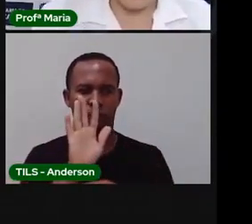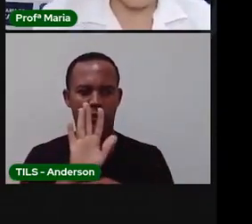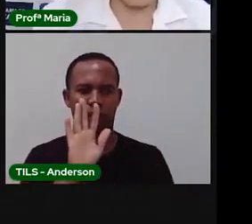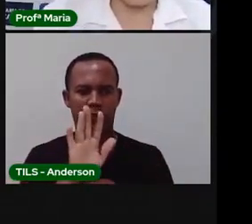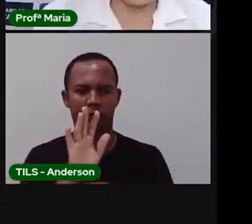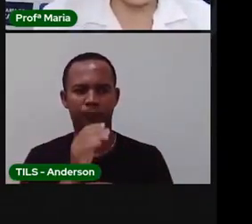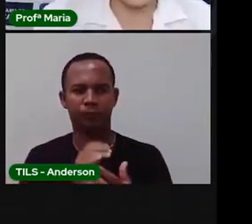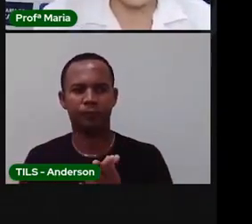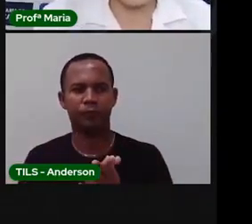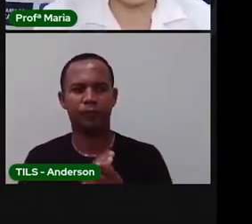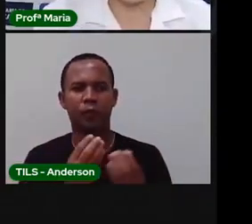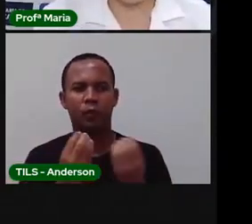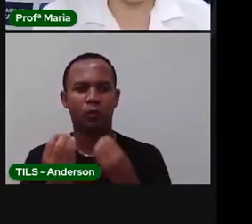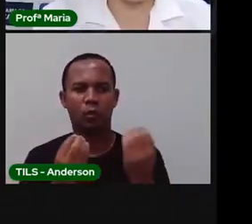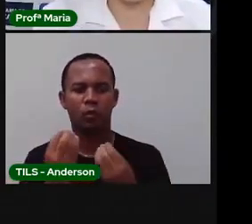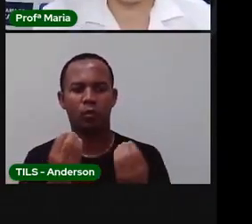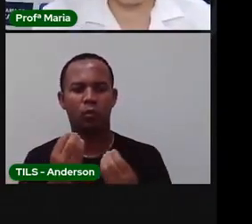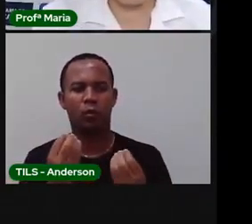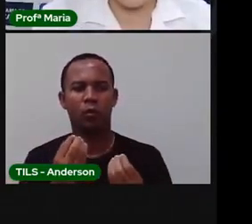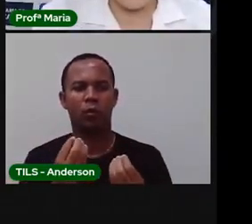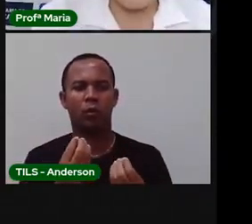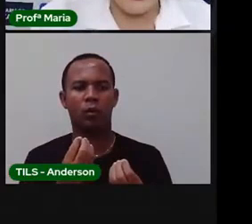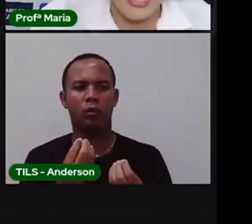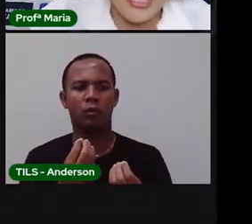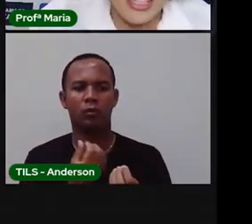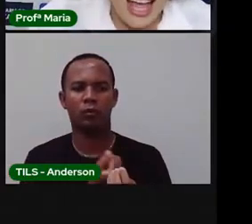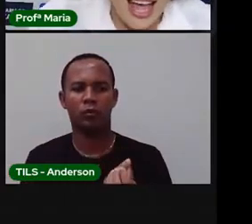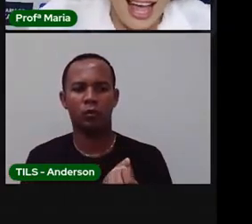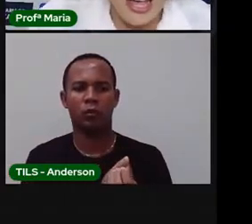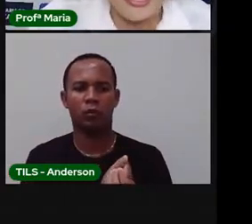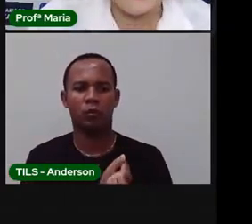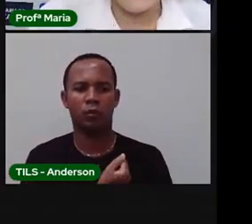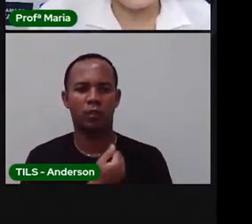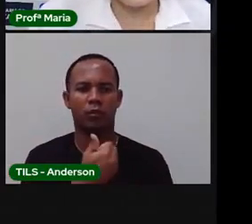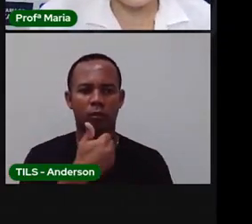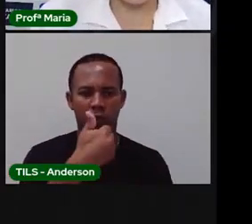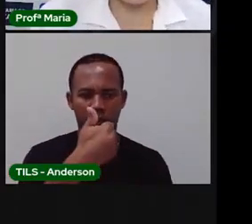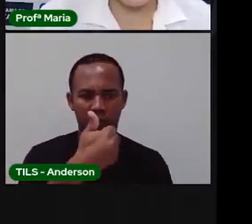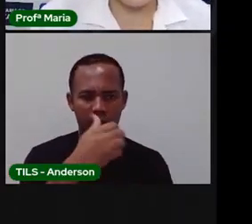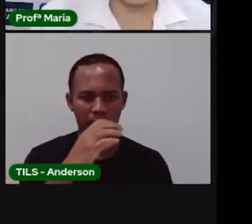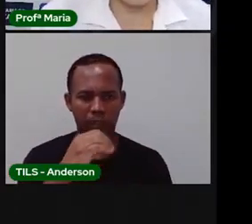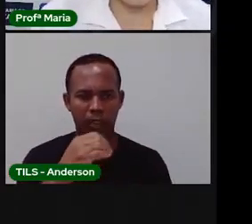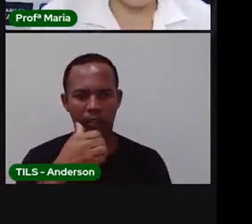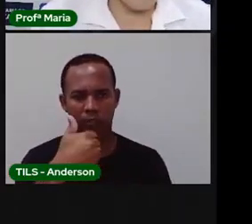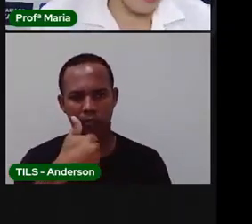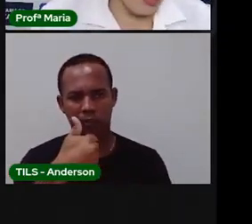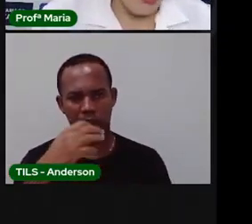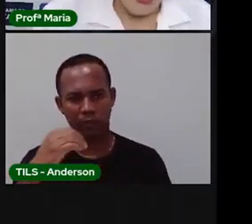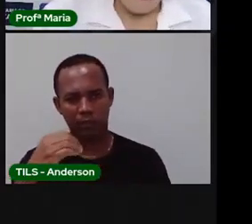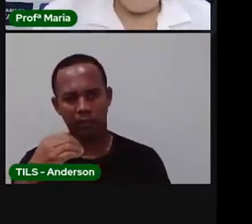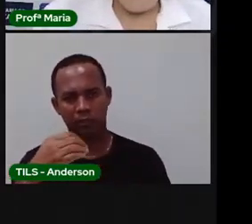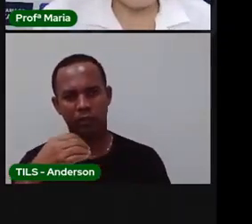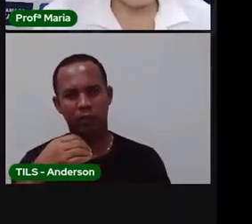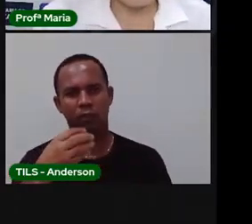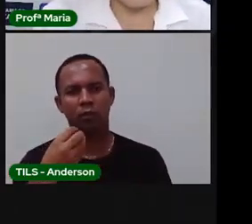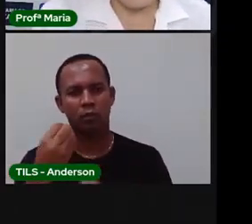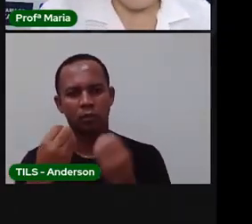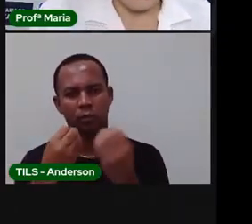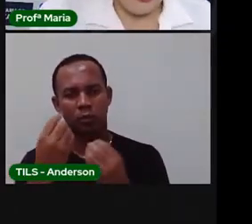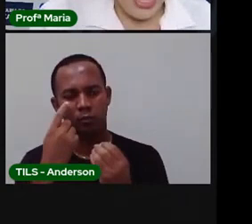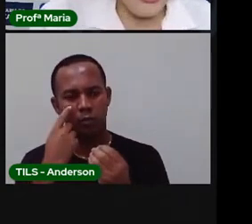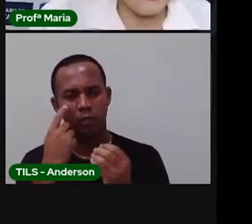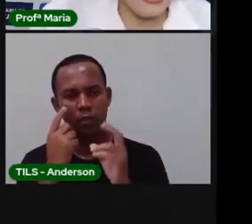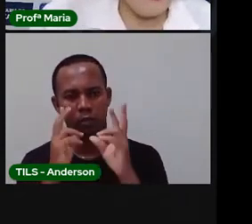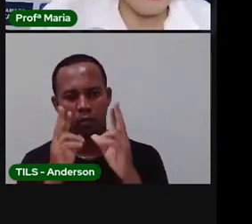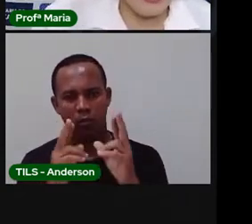números abaixo de 100 em... Oh, desculpa, de 10 em 10. 100 em 100 ou de 1.000 em 1.000, como no